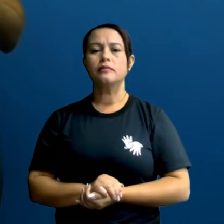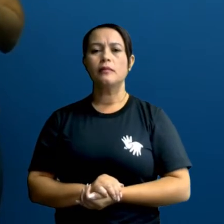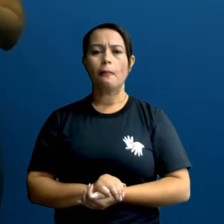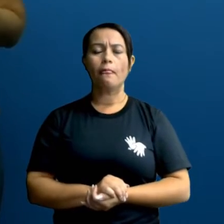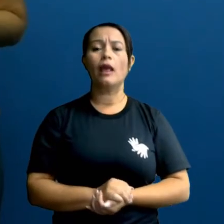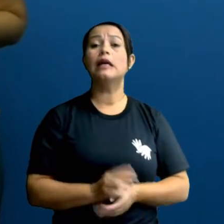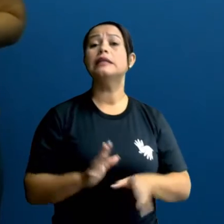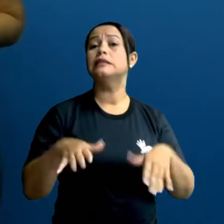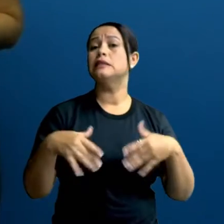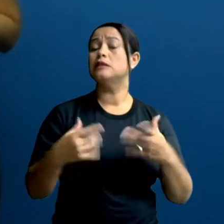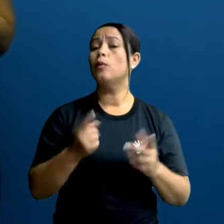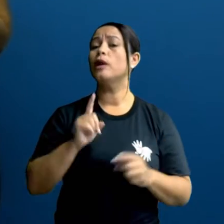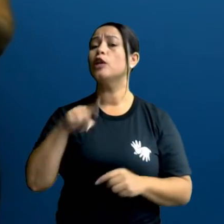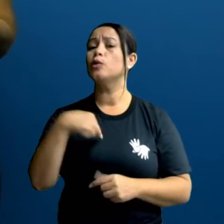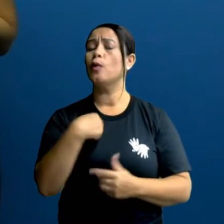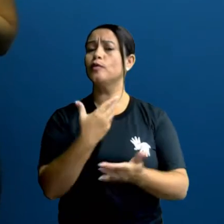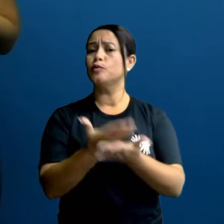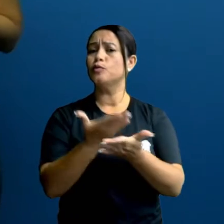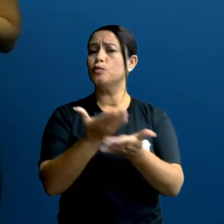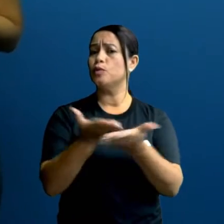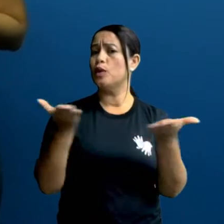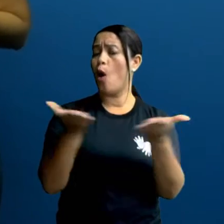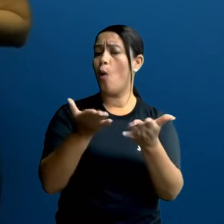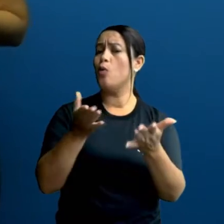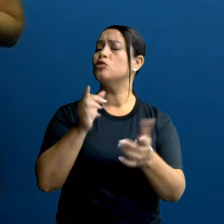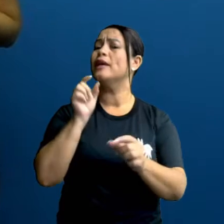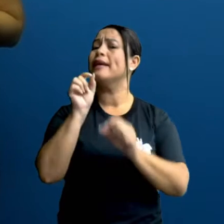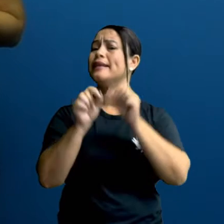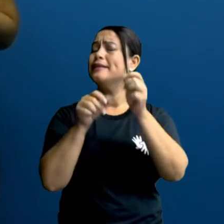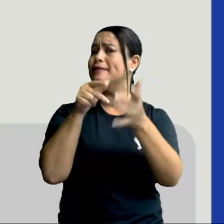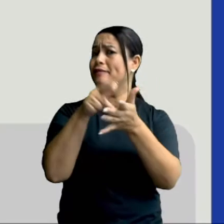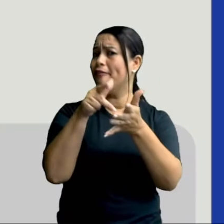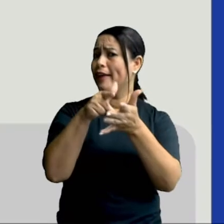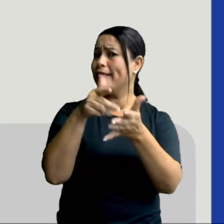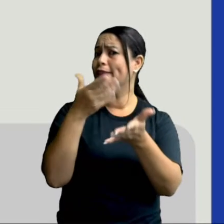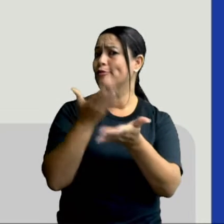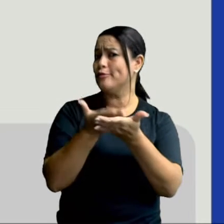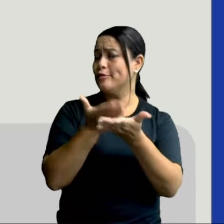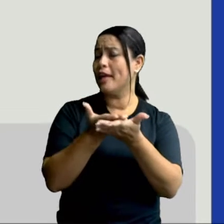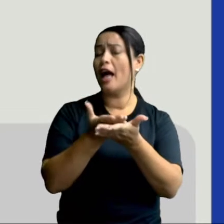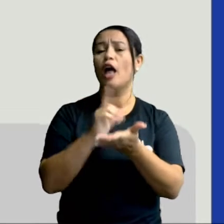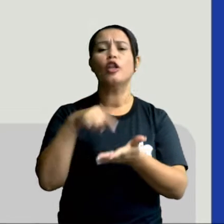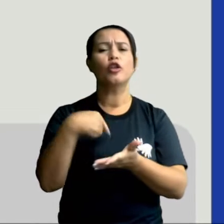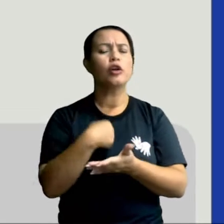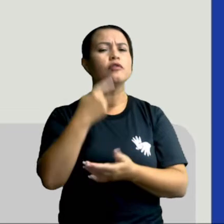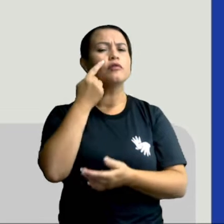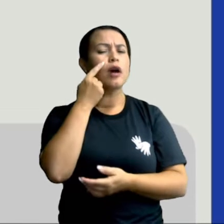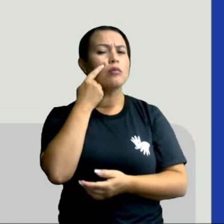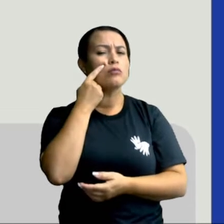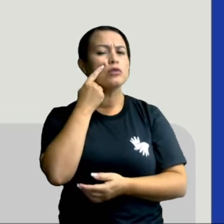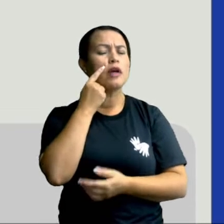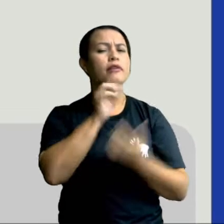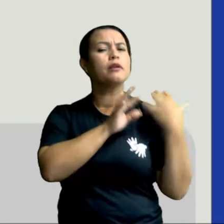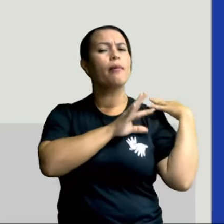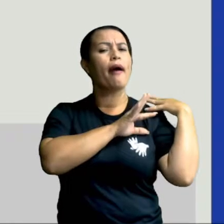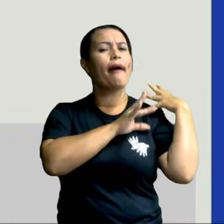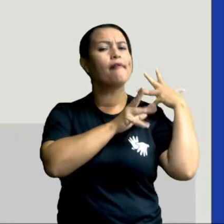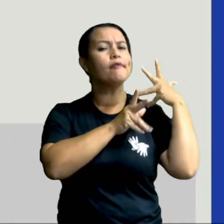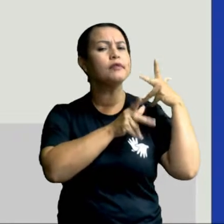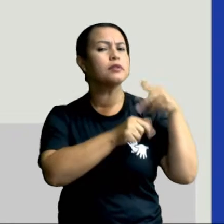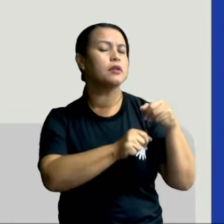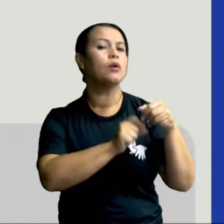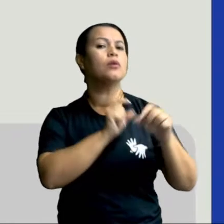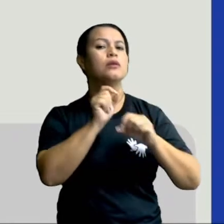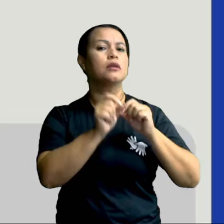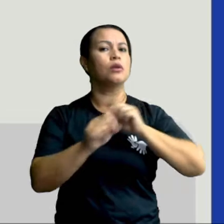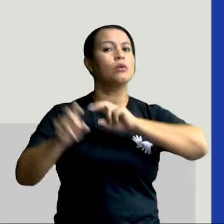Então, o que é que nós vamos estudar hoje? O que é que nós realmente vamos estudar, né? Nós vamos fazer uma retomada do